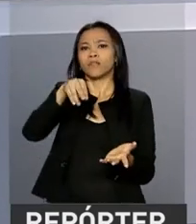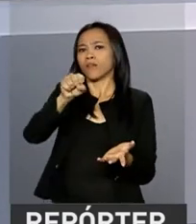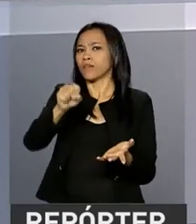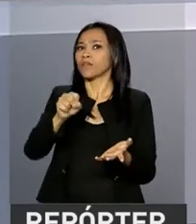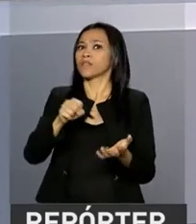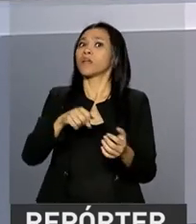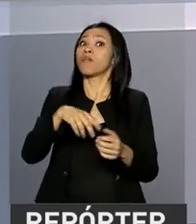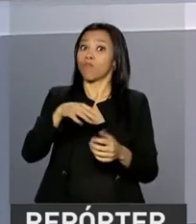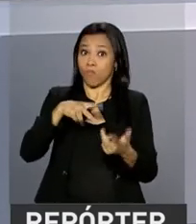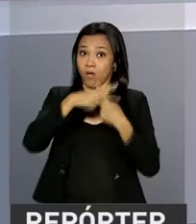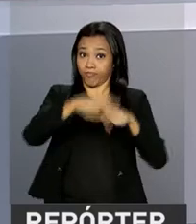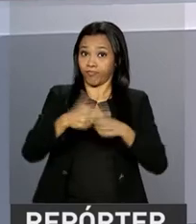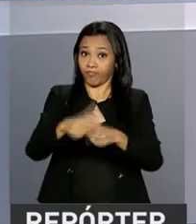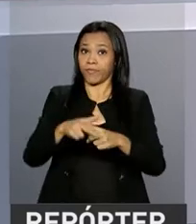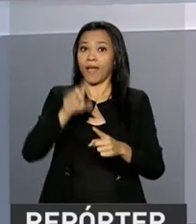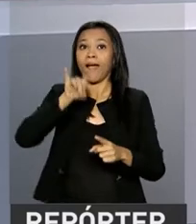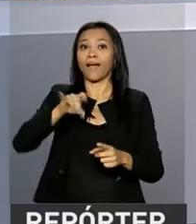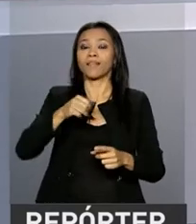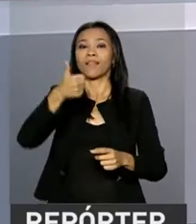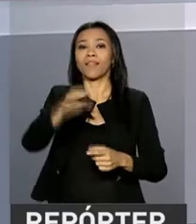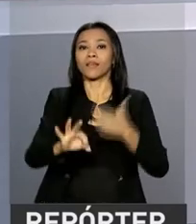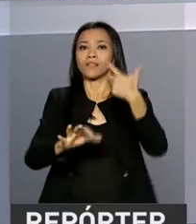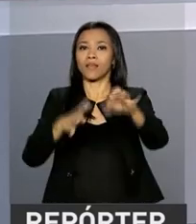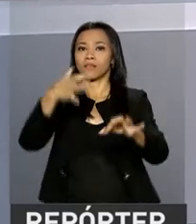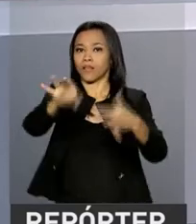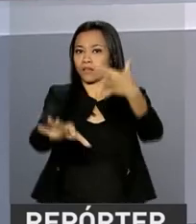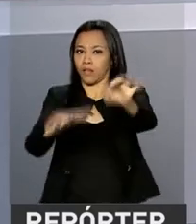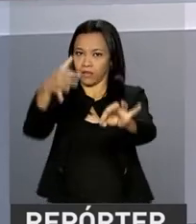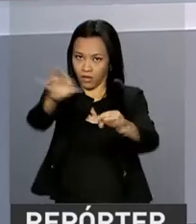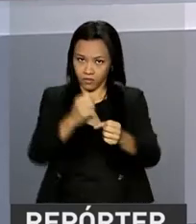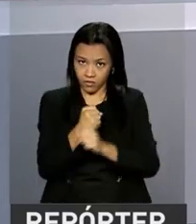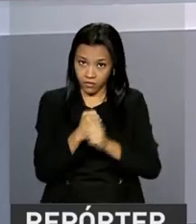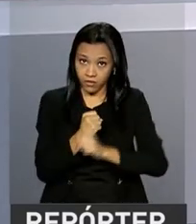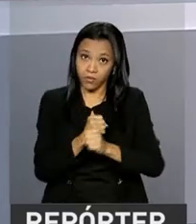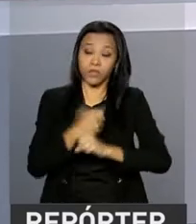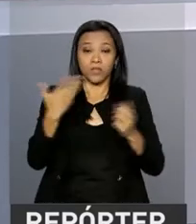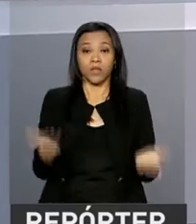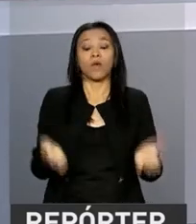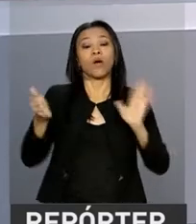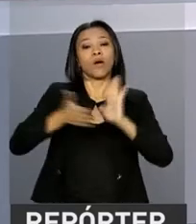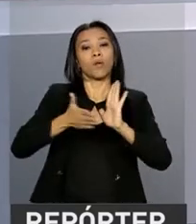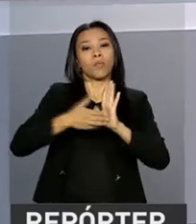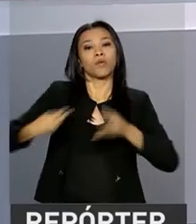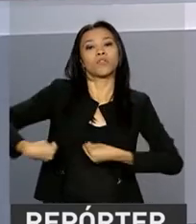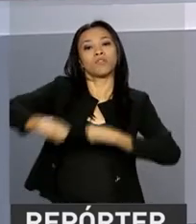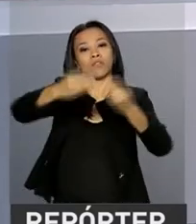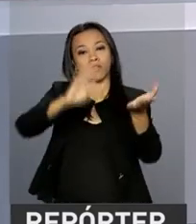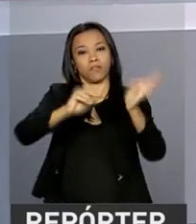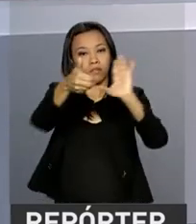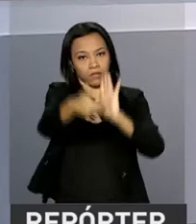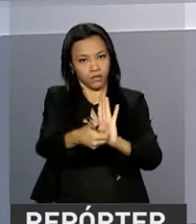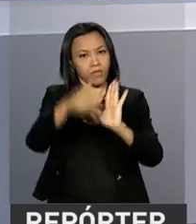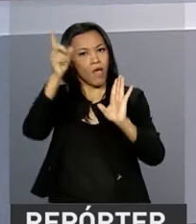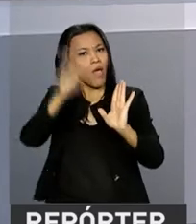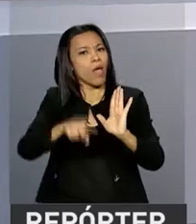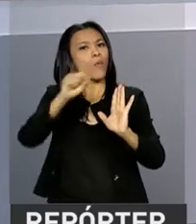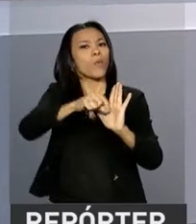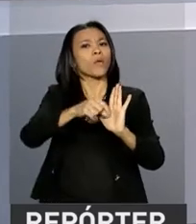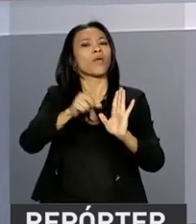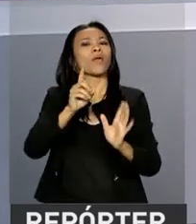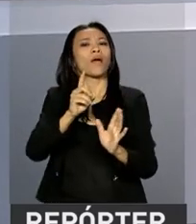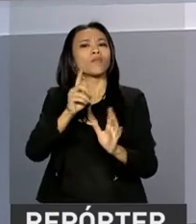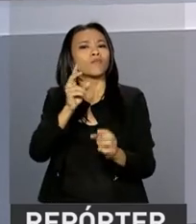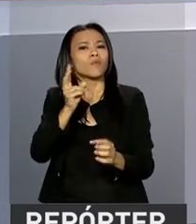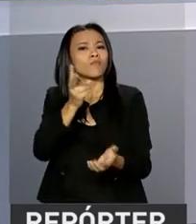dez anos pelo menos ele explicou que o projeto de reforma enviado pelo governo à câmara previa a sustentabilidade